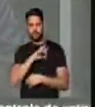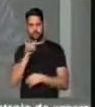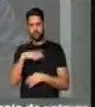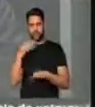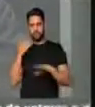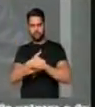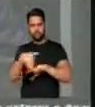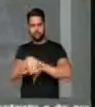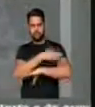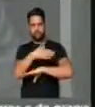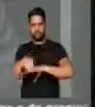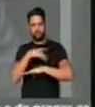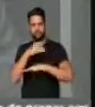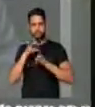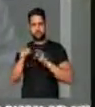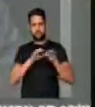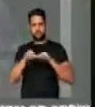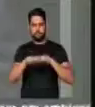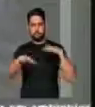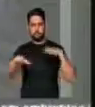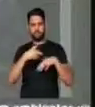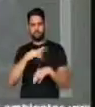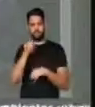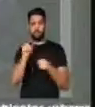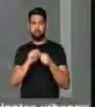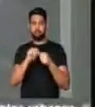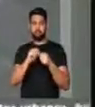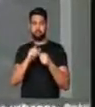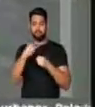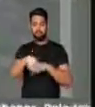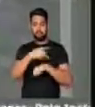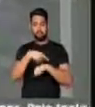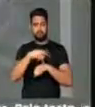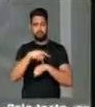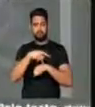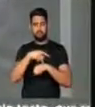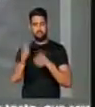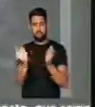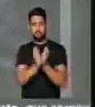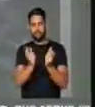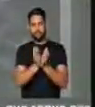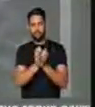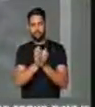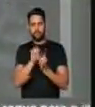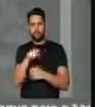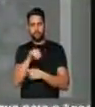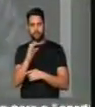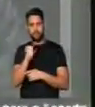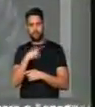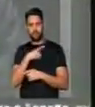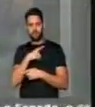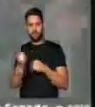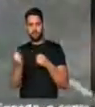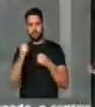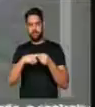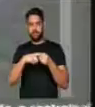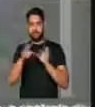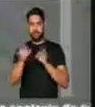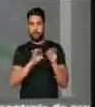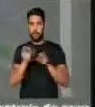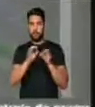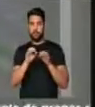às ruas, que se mobilizaram, que fizeram desse país um movimento cívico de restabelecimento à